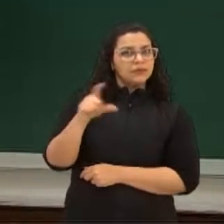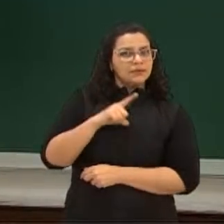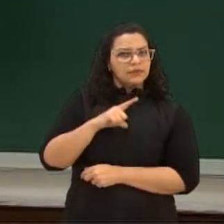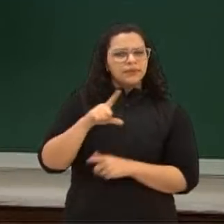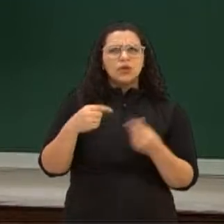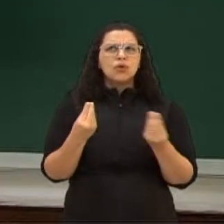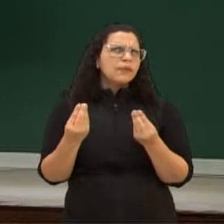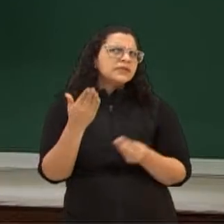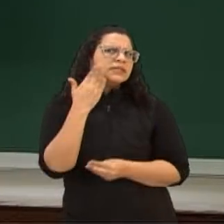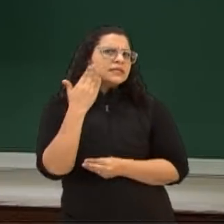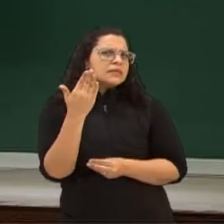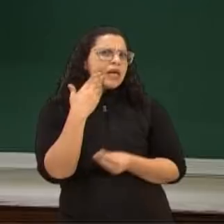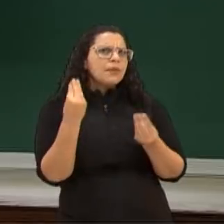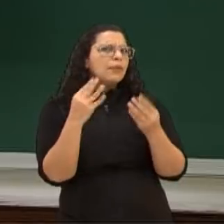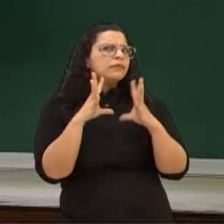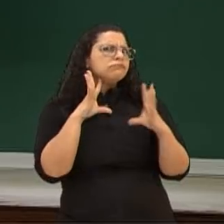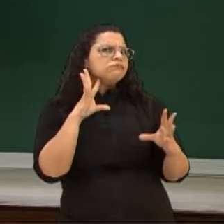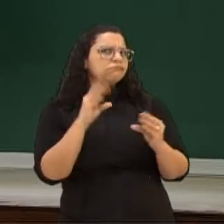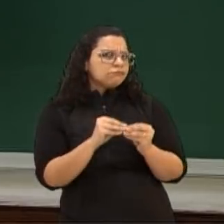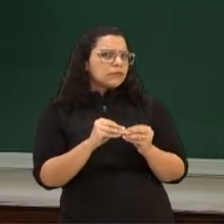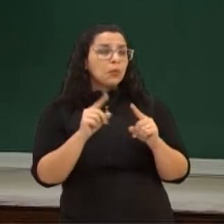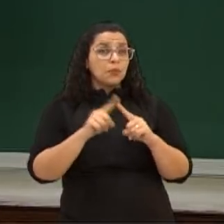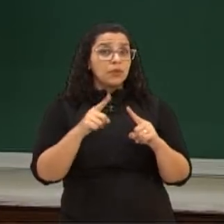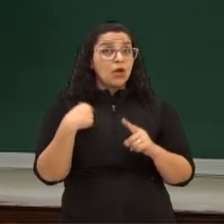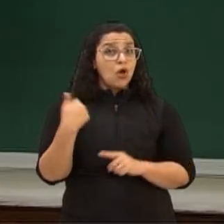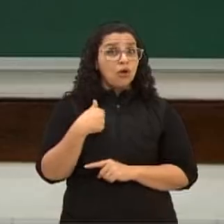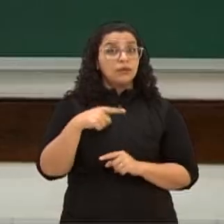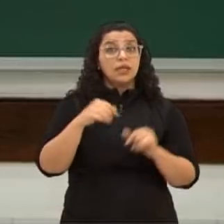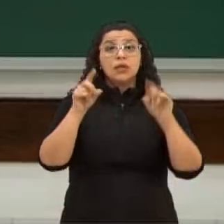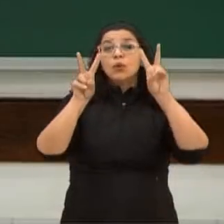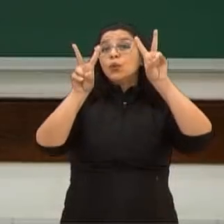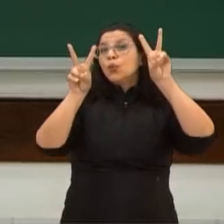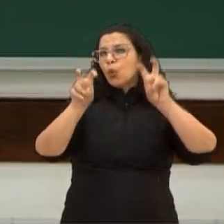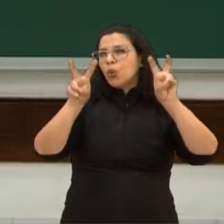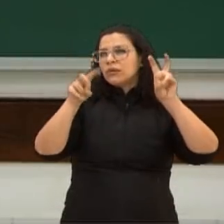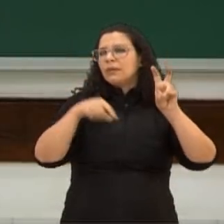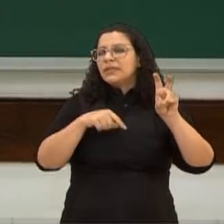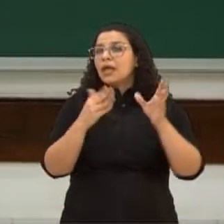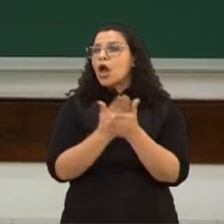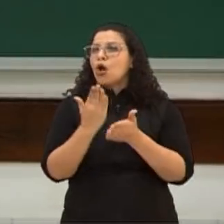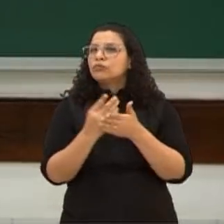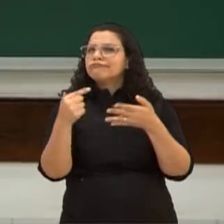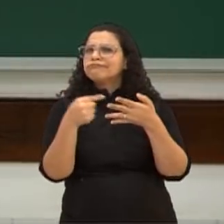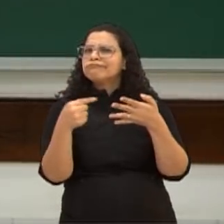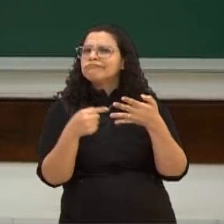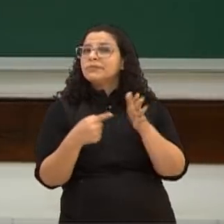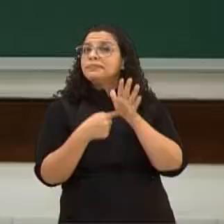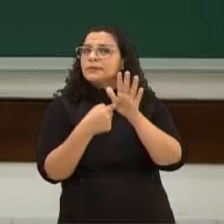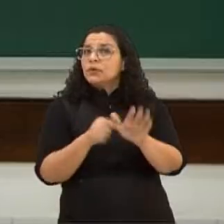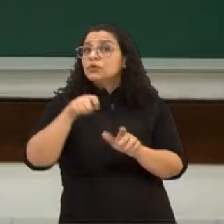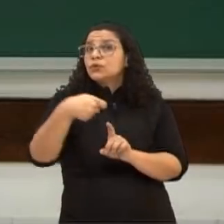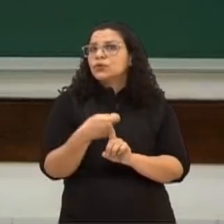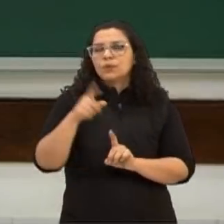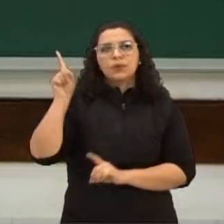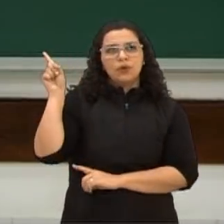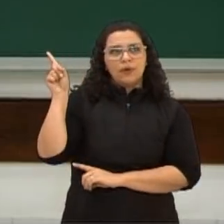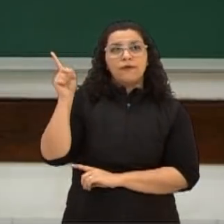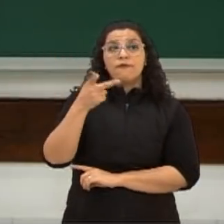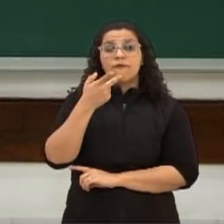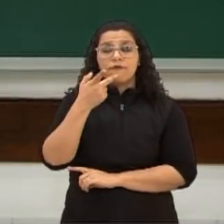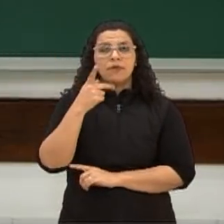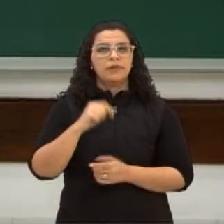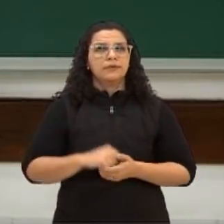você chegou a essa conclusão? Olha só, eu tenho no título algumas indicações a esse respeito. Olhem